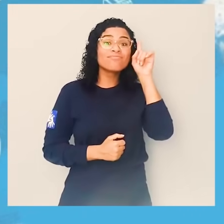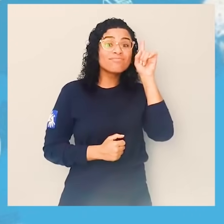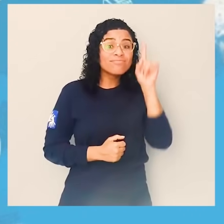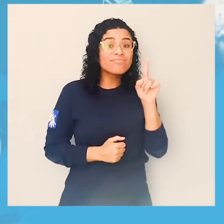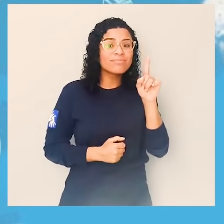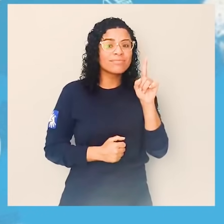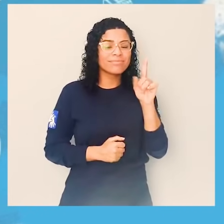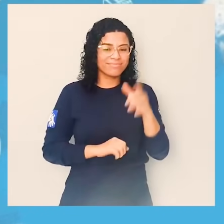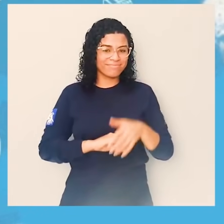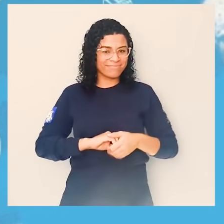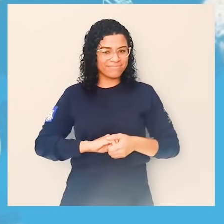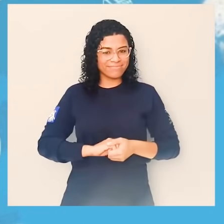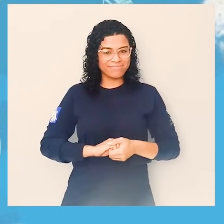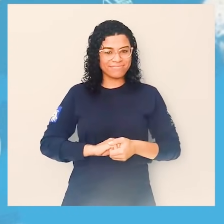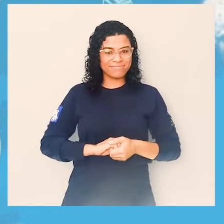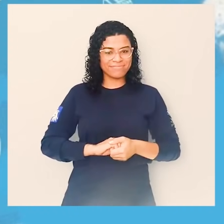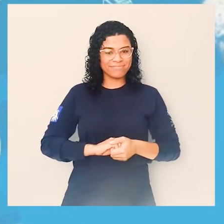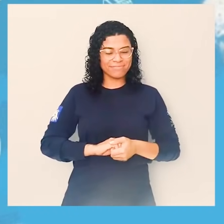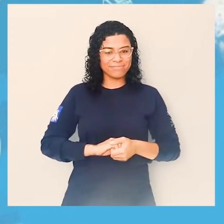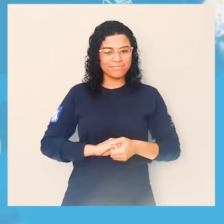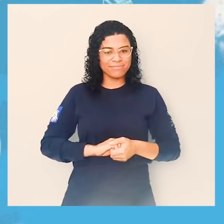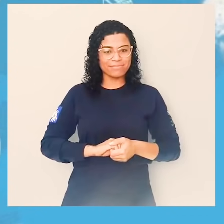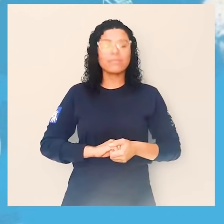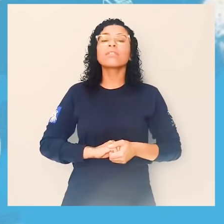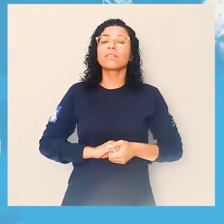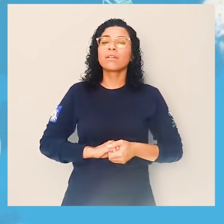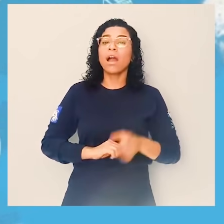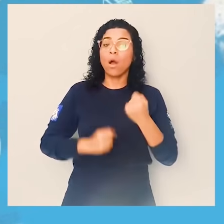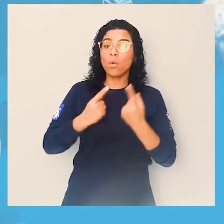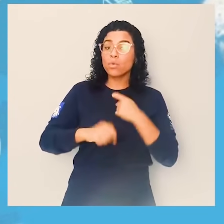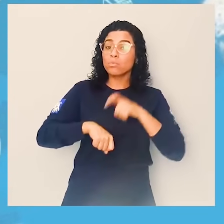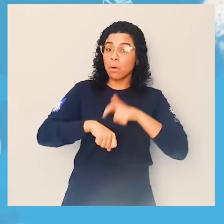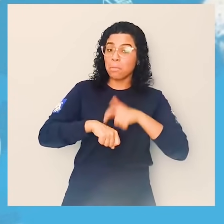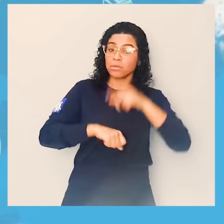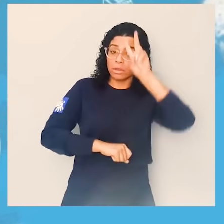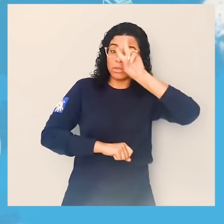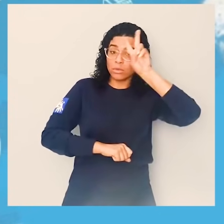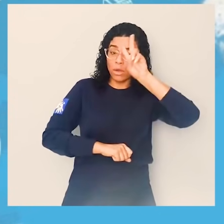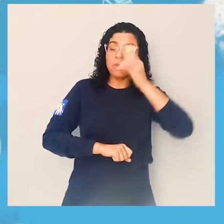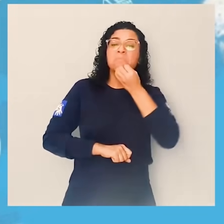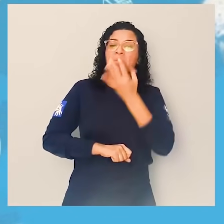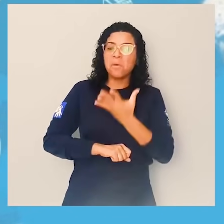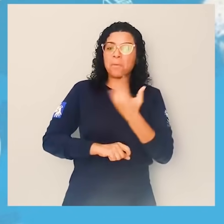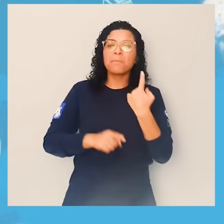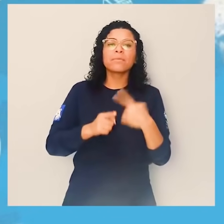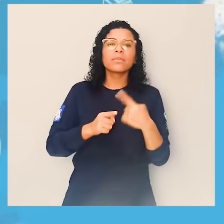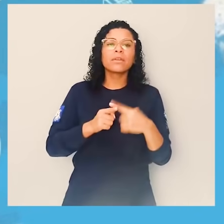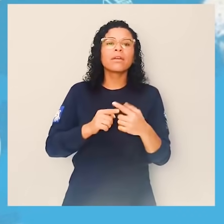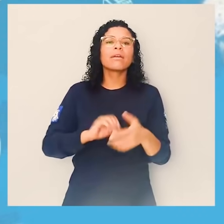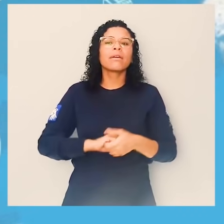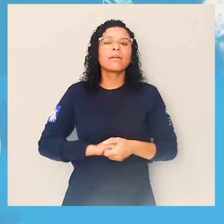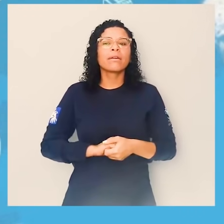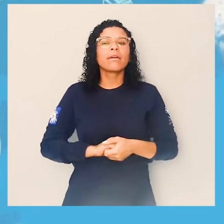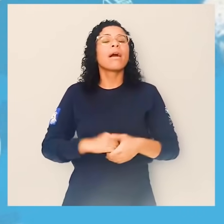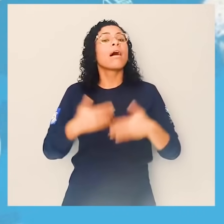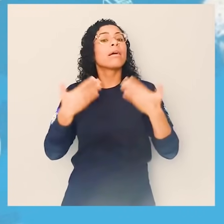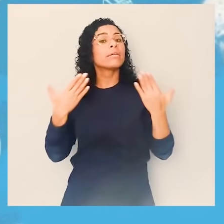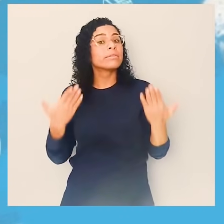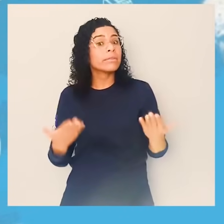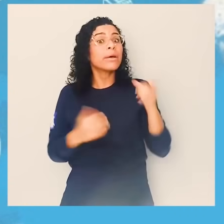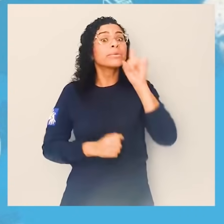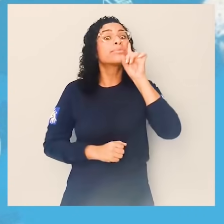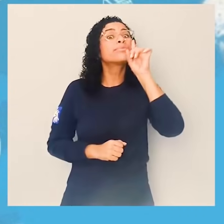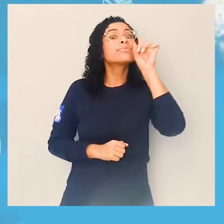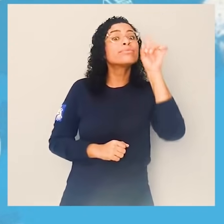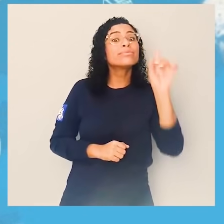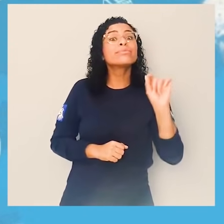dia... História é bom por causa disso. Tem sempre uma hora em que quem está contando a história vai dizer até